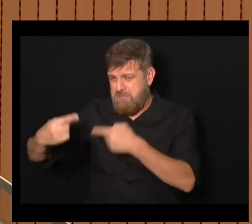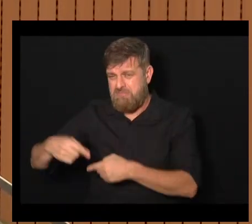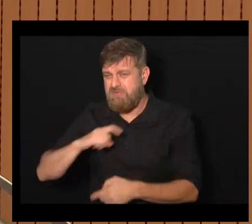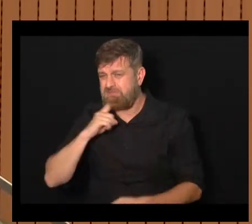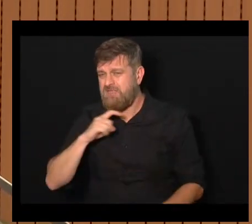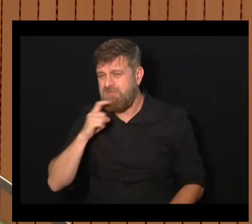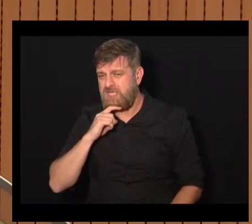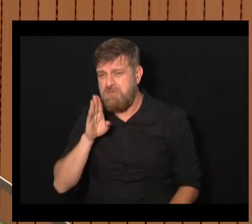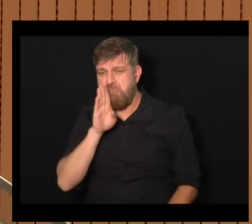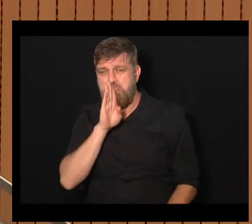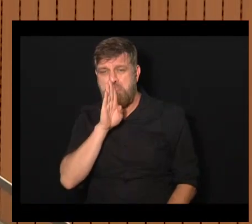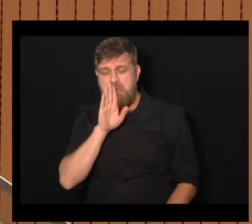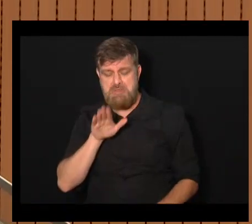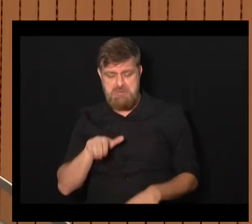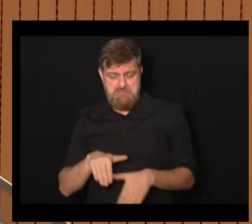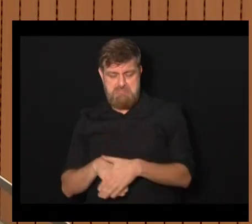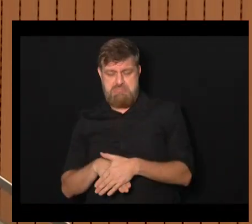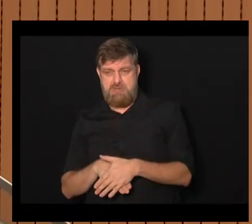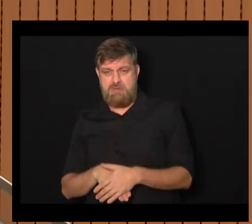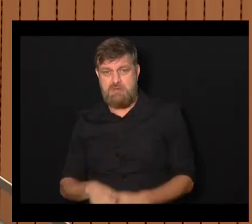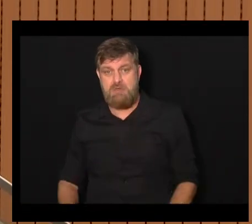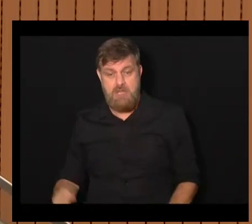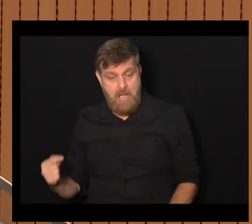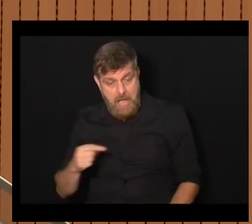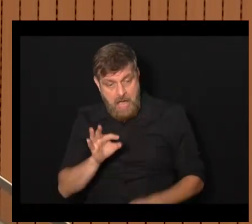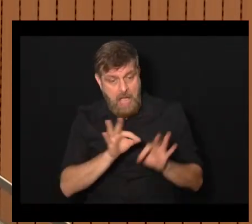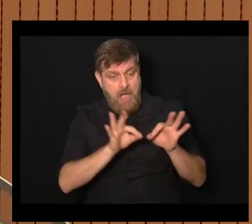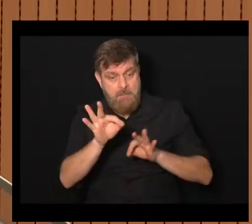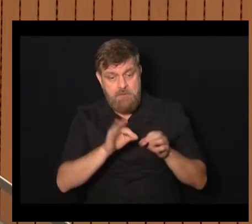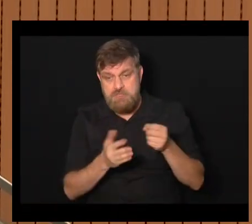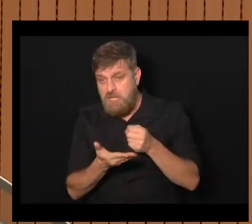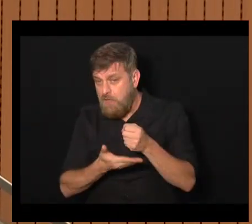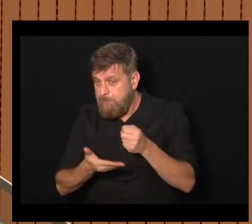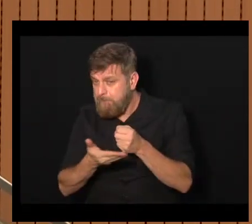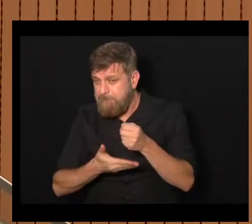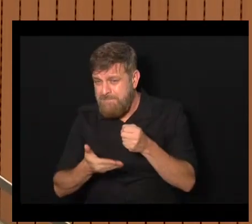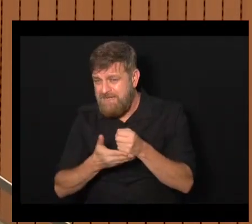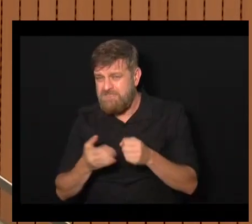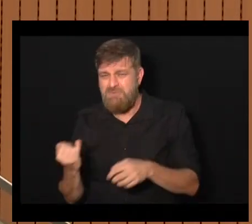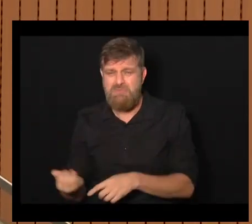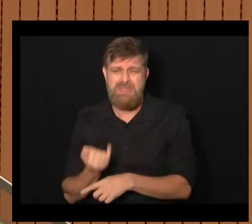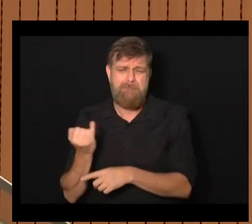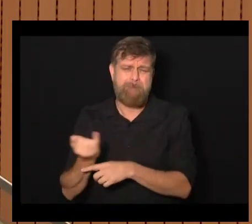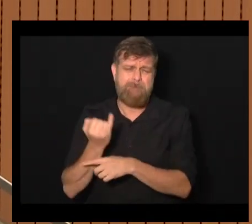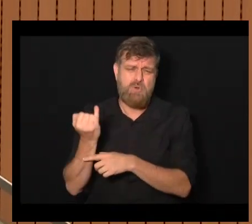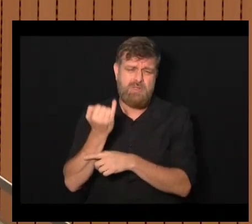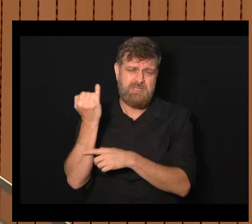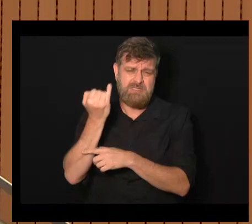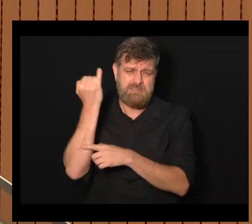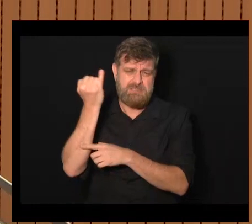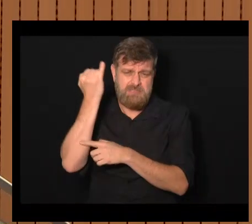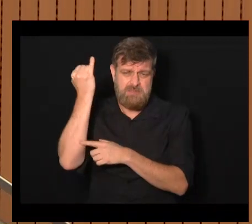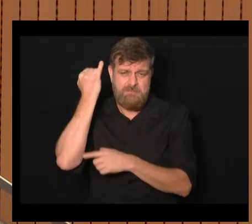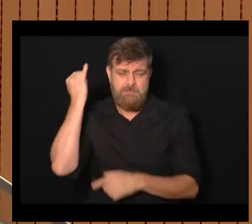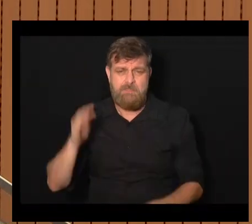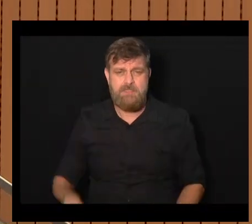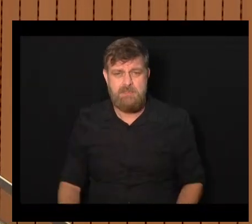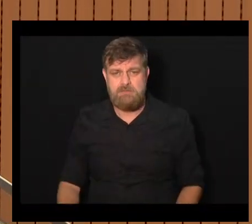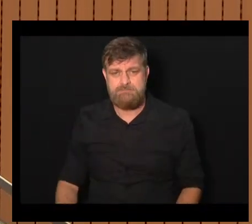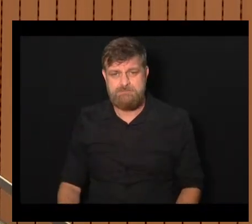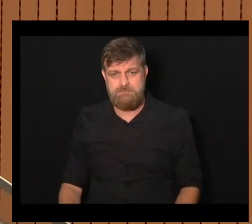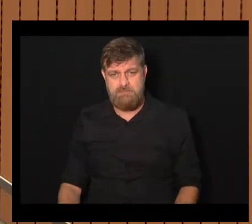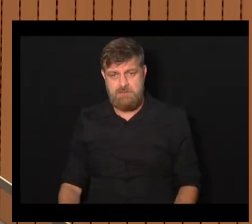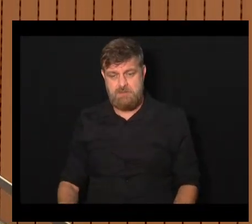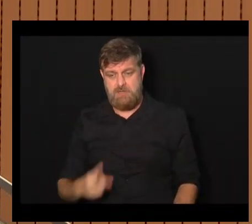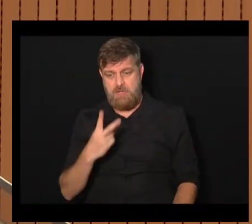nessa tribuna. E é um projeto fundamental, de fundamental importância, que vai